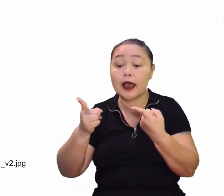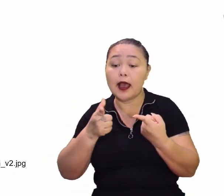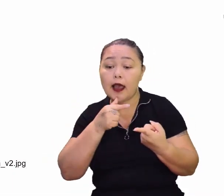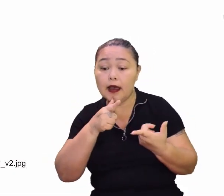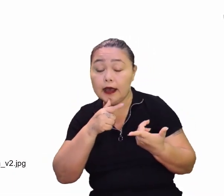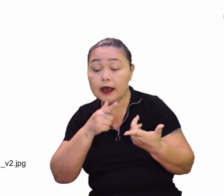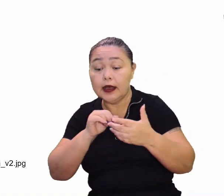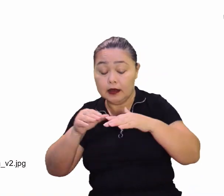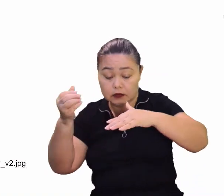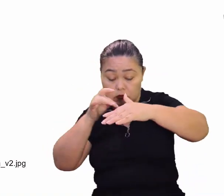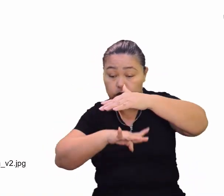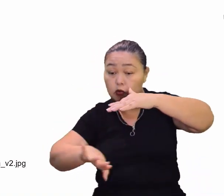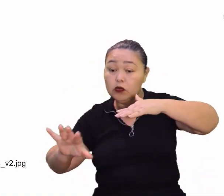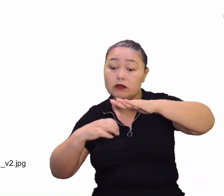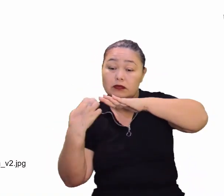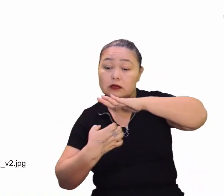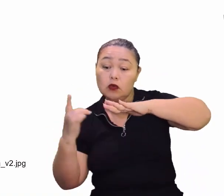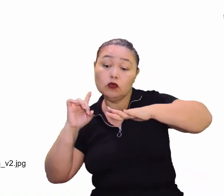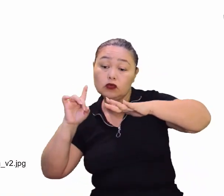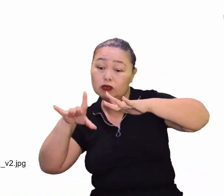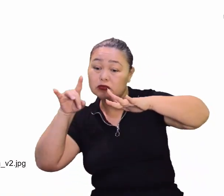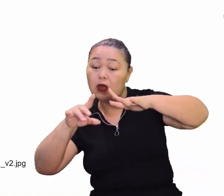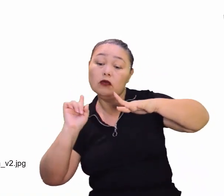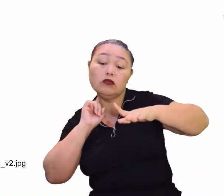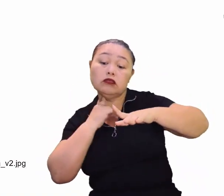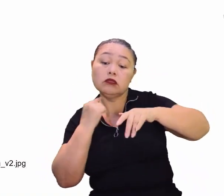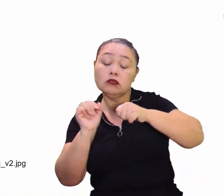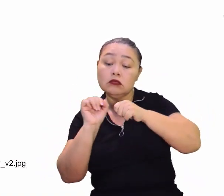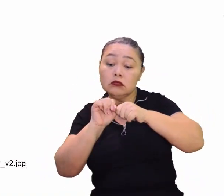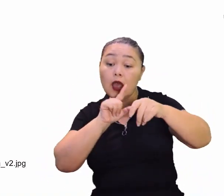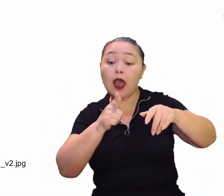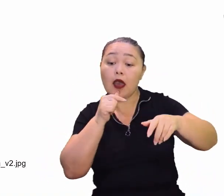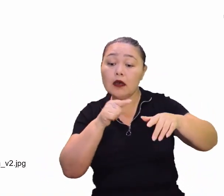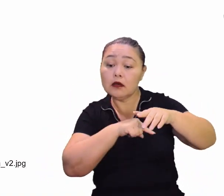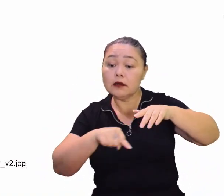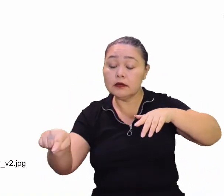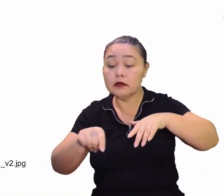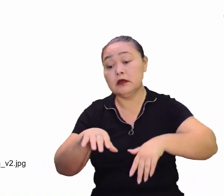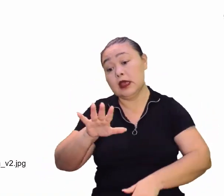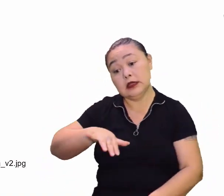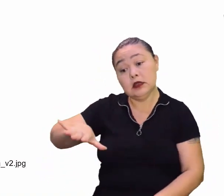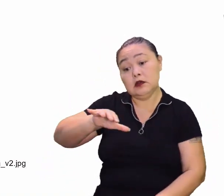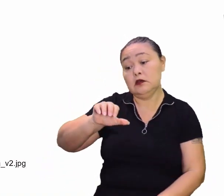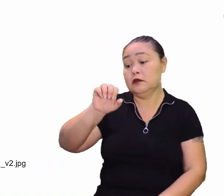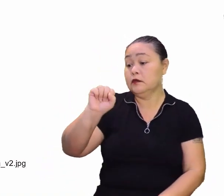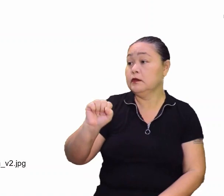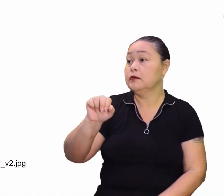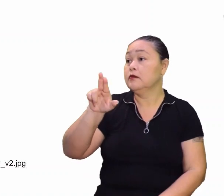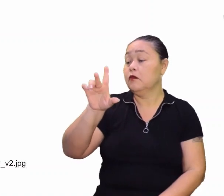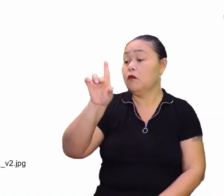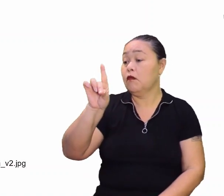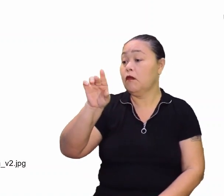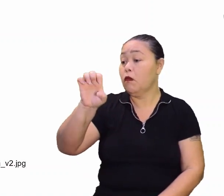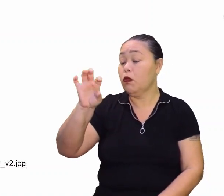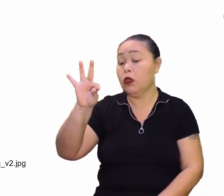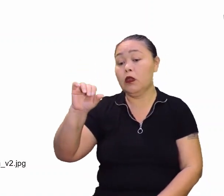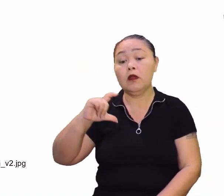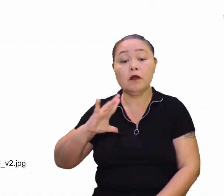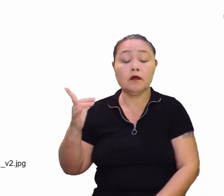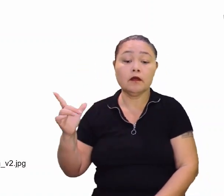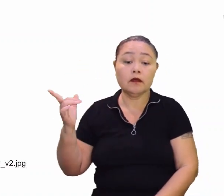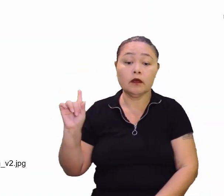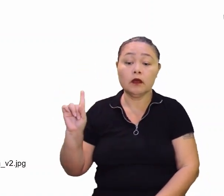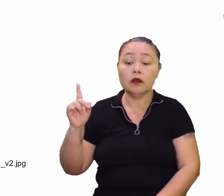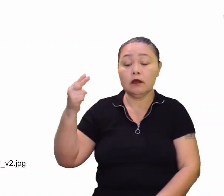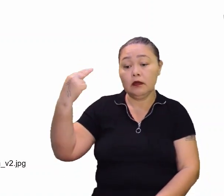de esgoto dentro da região Sudeste. Nota-se que se nós pudéssemos fazer uma justaposição